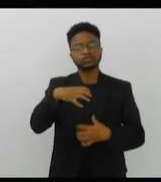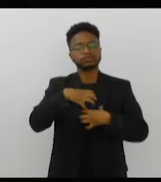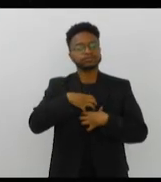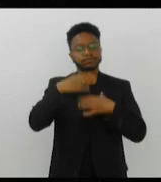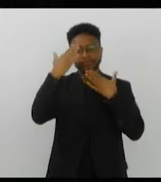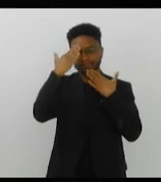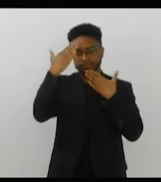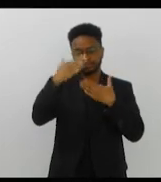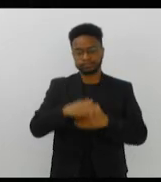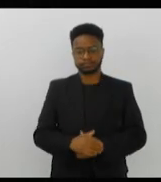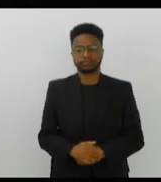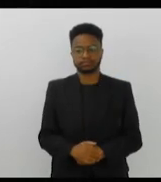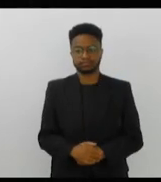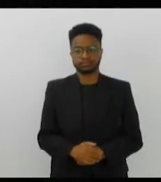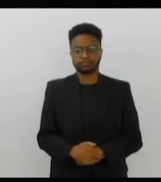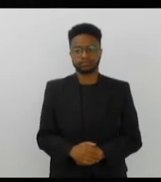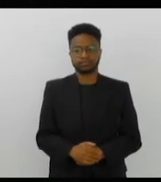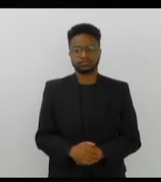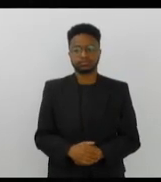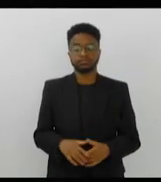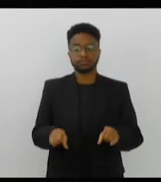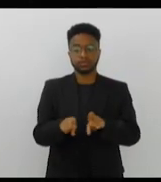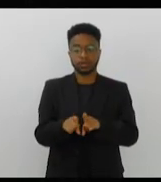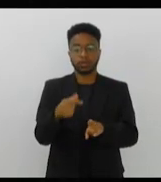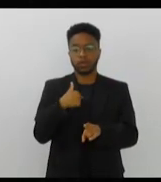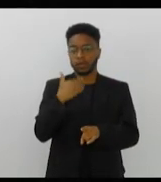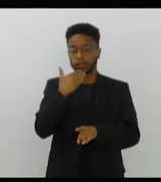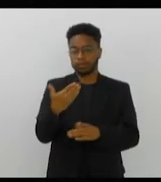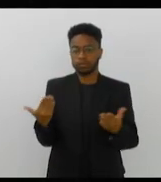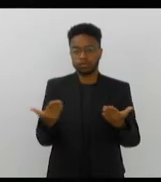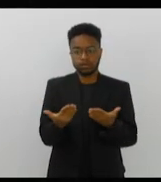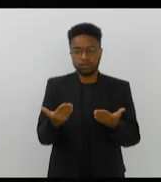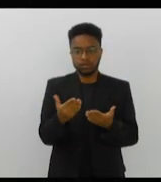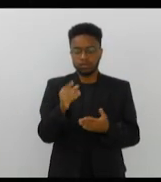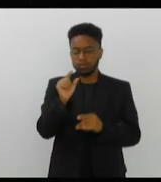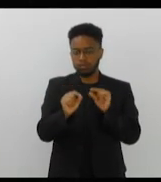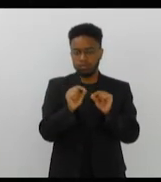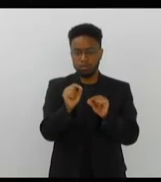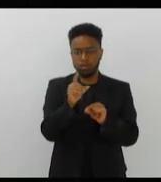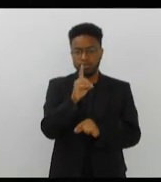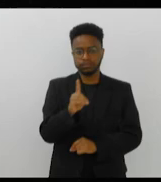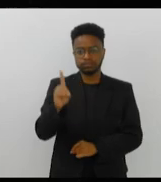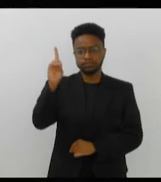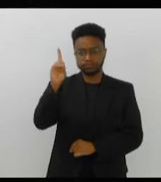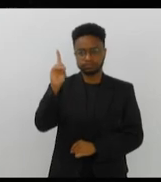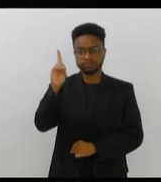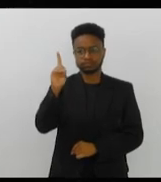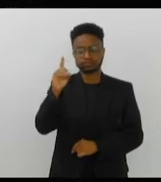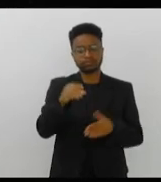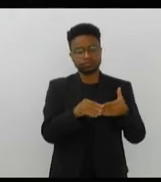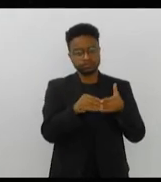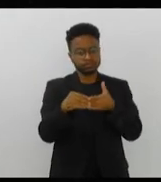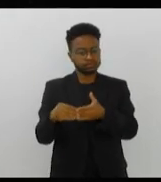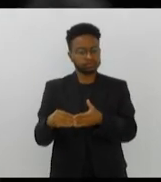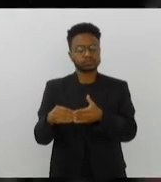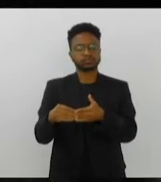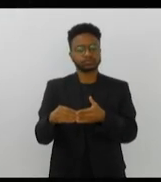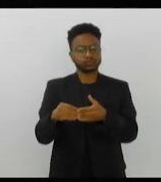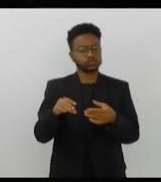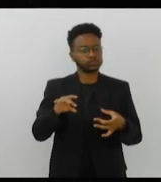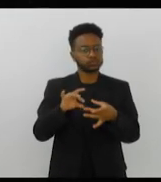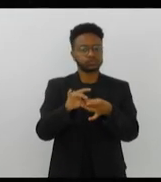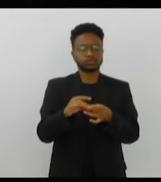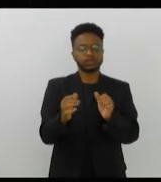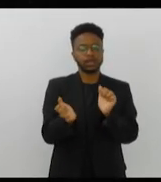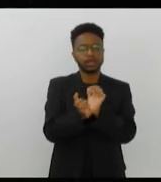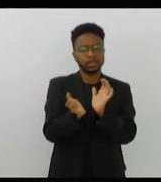gratidão. E o meu pedido é que Ele, que está me conduzindo à frente dessa equipe da Tia